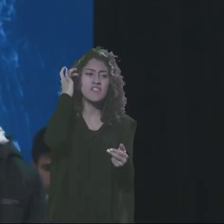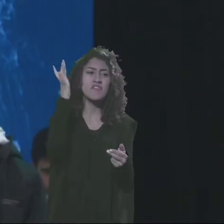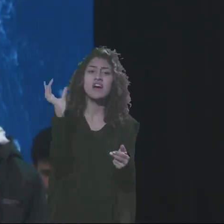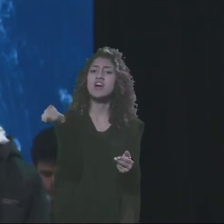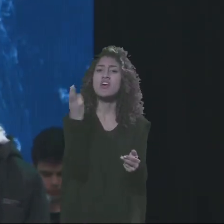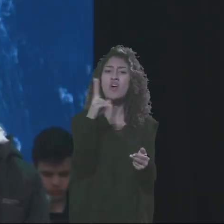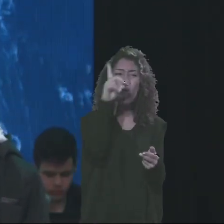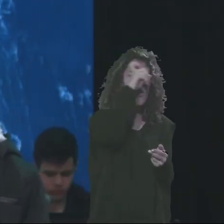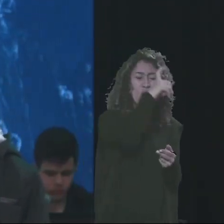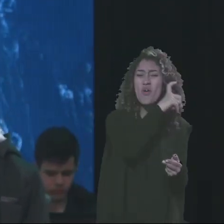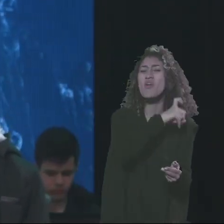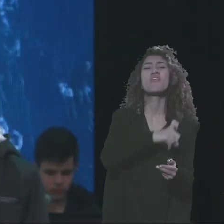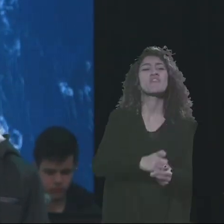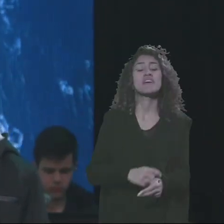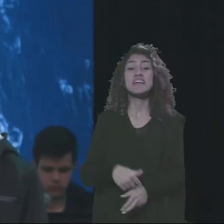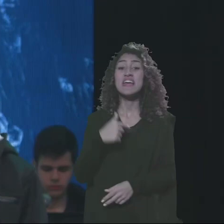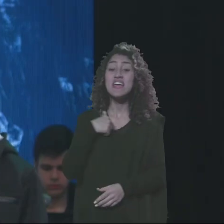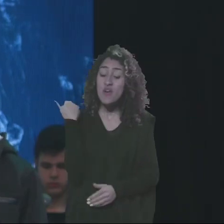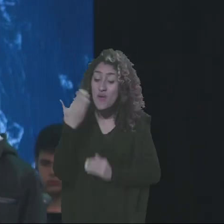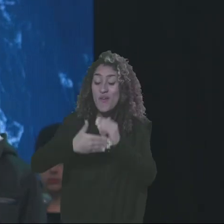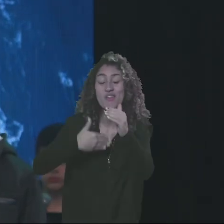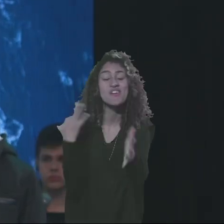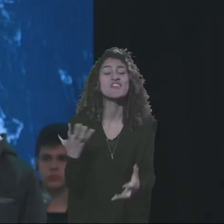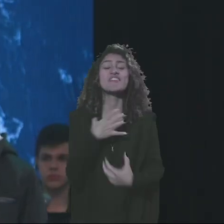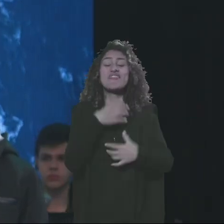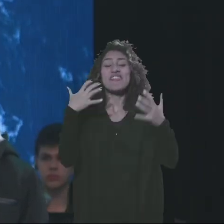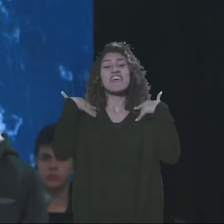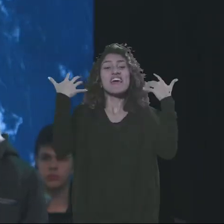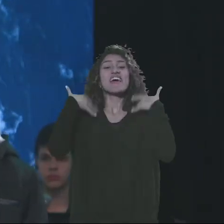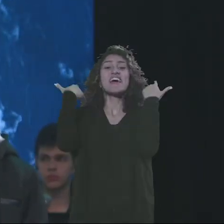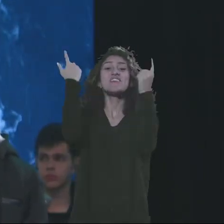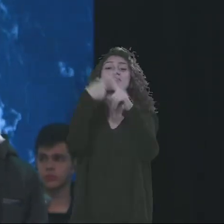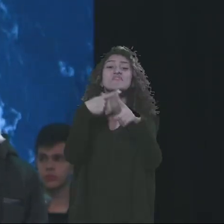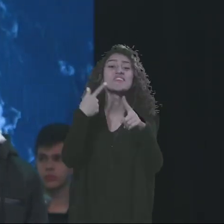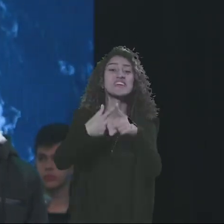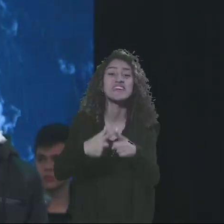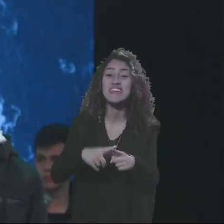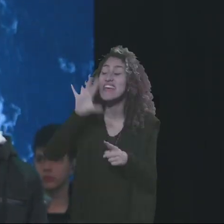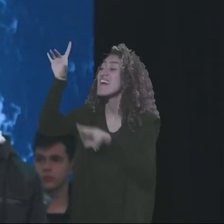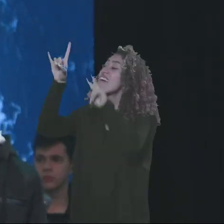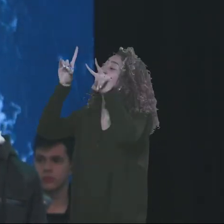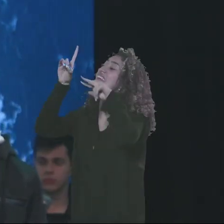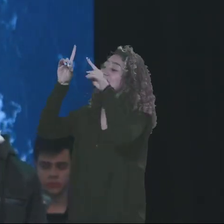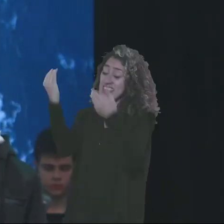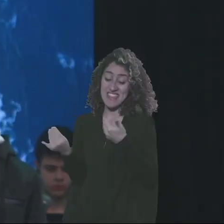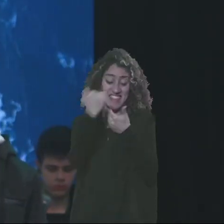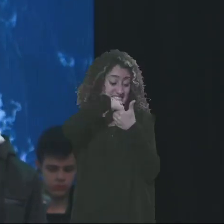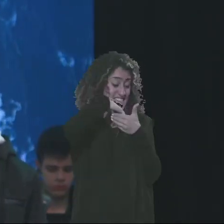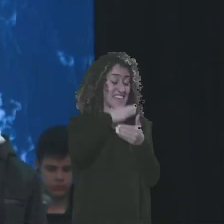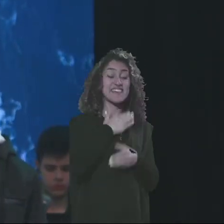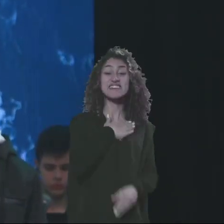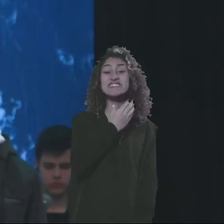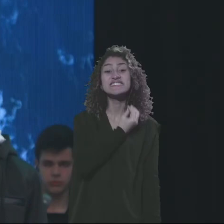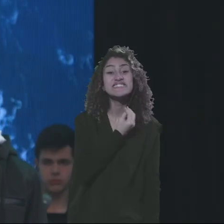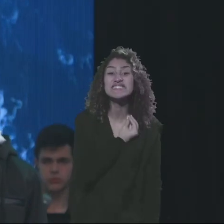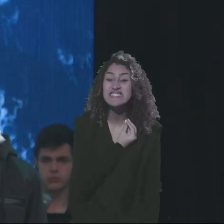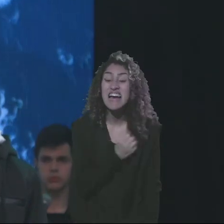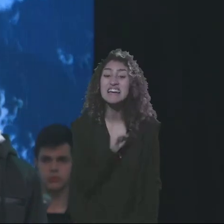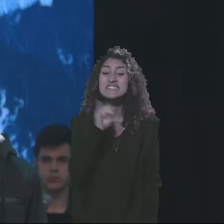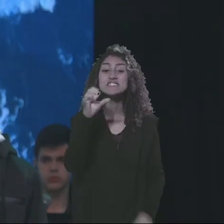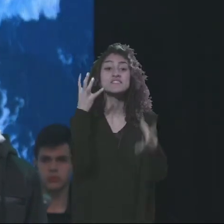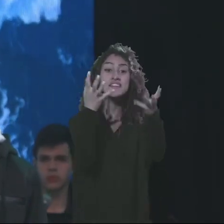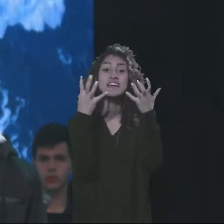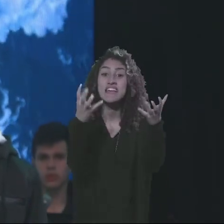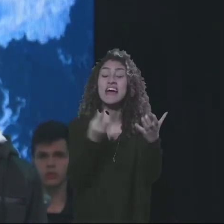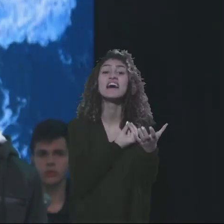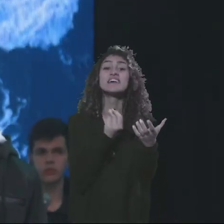sou radiante, porque eu olho para Jesus. Ele está dentro de mim. E se hoje você quer convidar Jesus para entrar dentro do seu